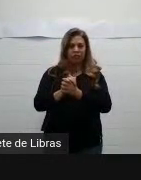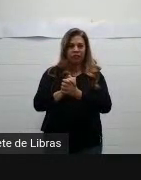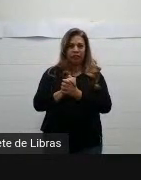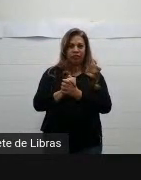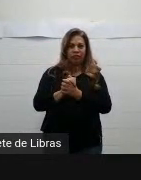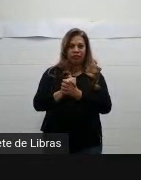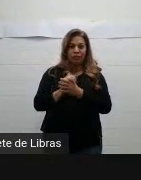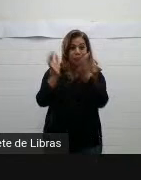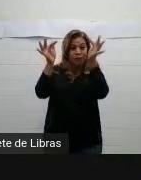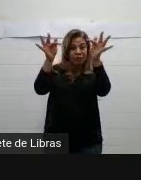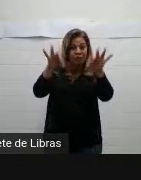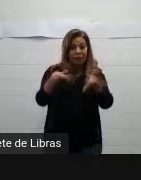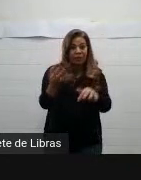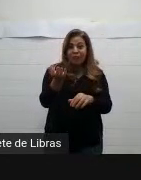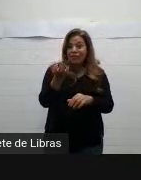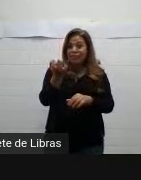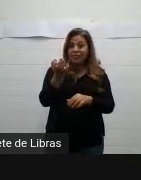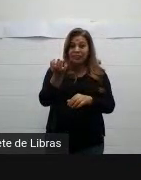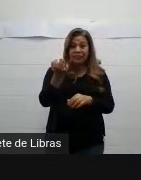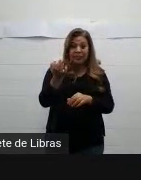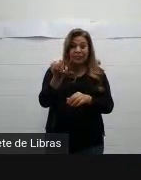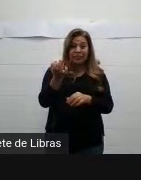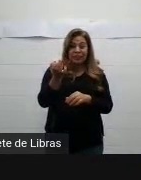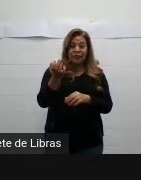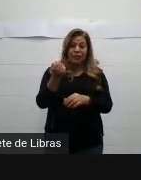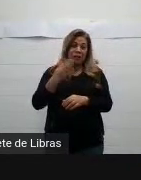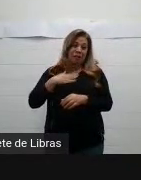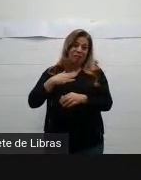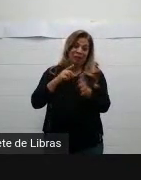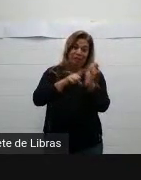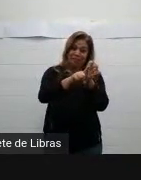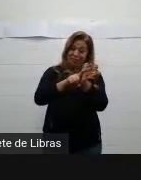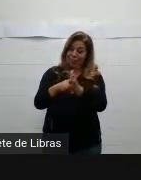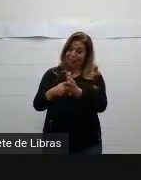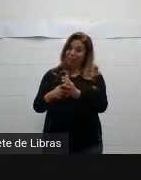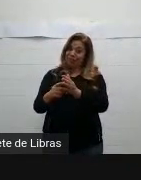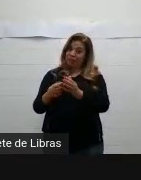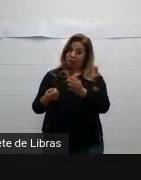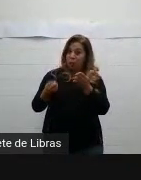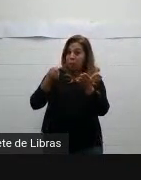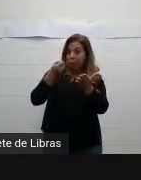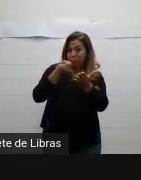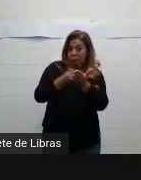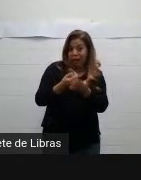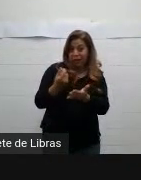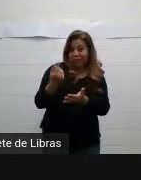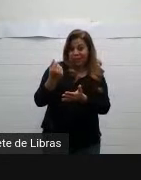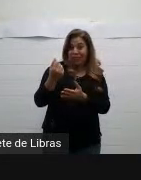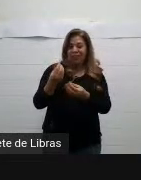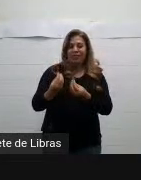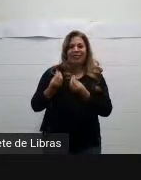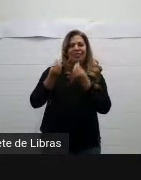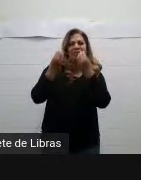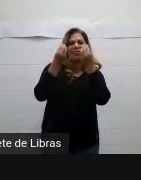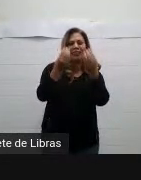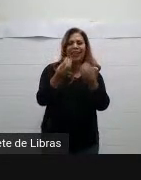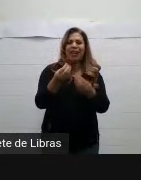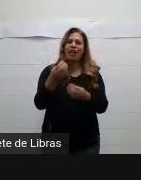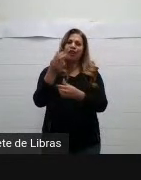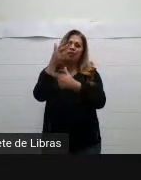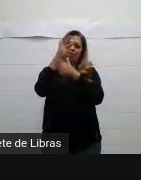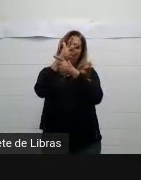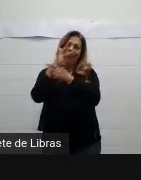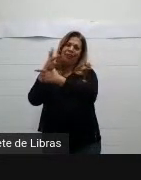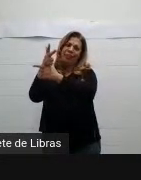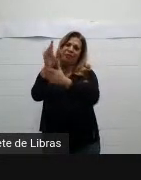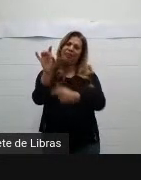no final, queria muito que, se minha pesquisa fosse financiada e eu pudesse deixar uma câmera com cada um, eu